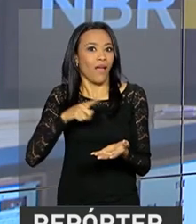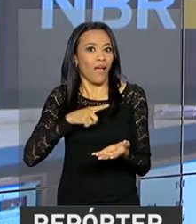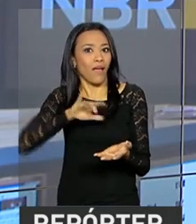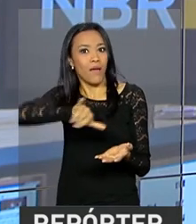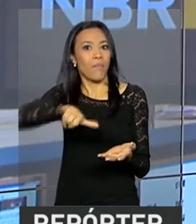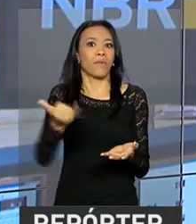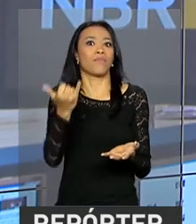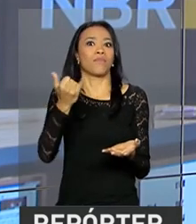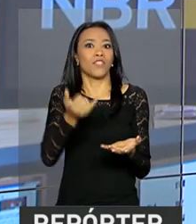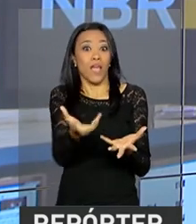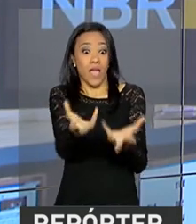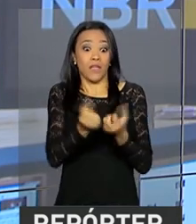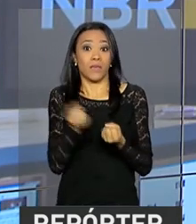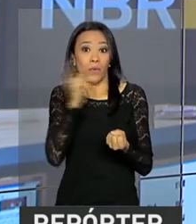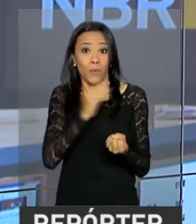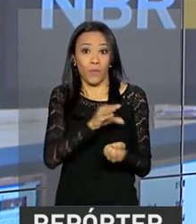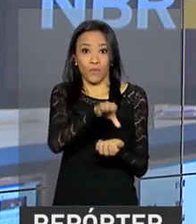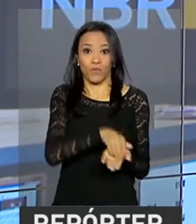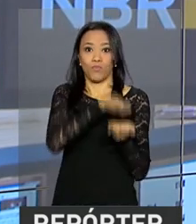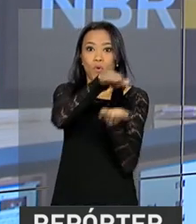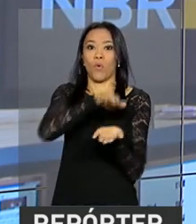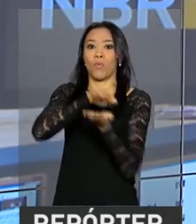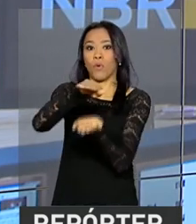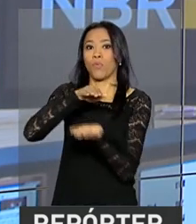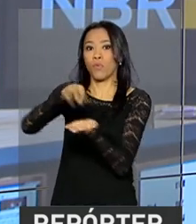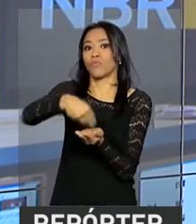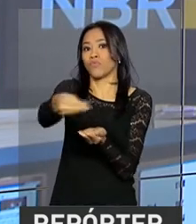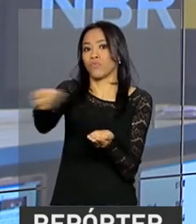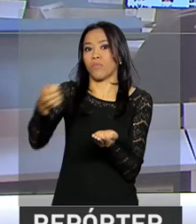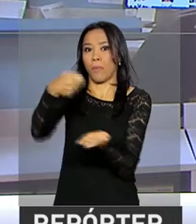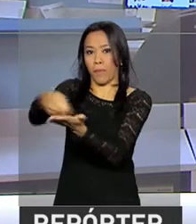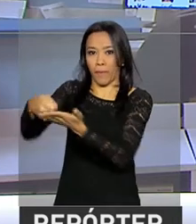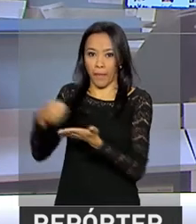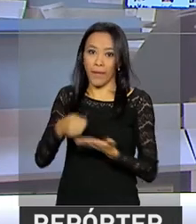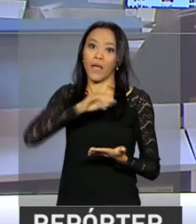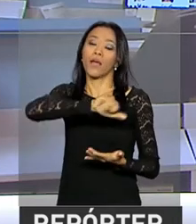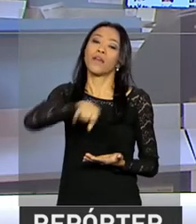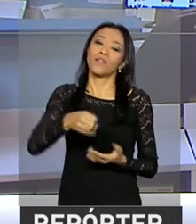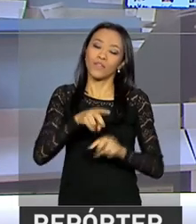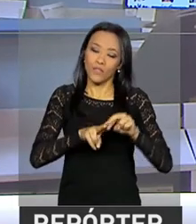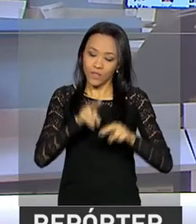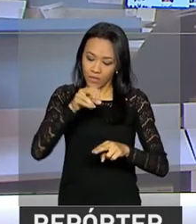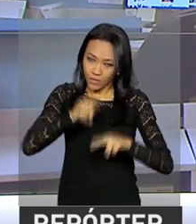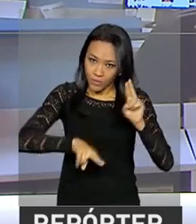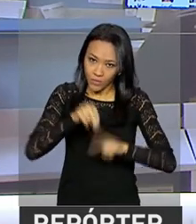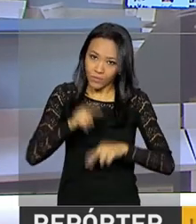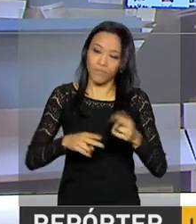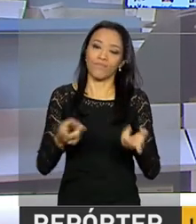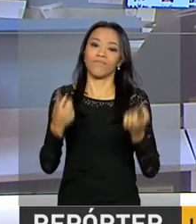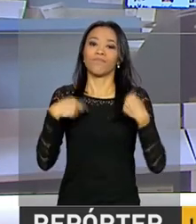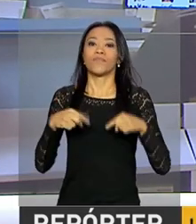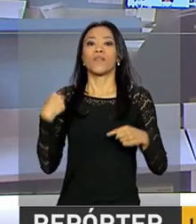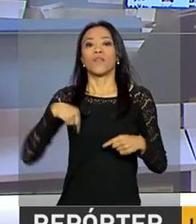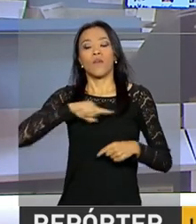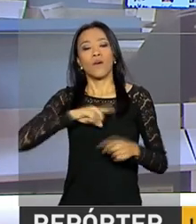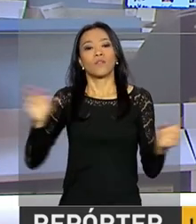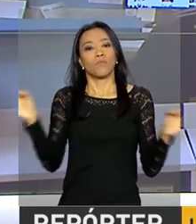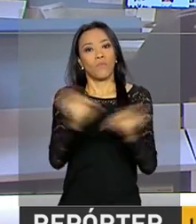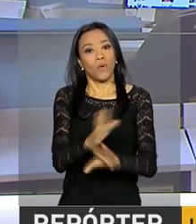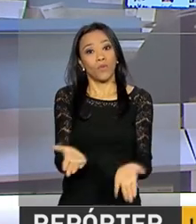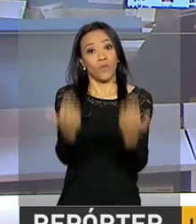primeiros lotes o dinheiro começa a ser liberado em junho mo nações para que voltamos às 10 da manhã